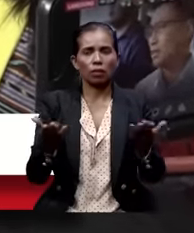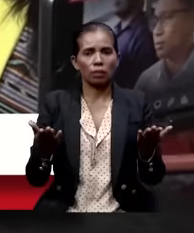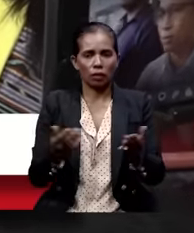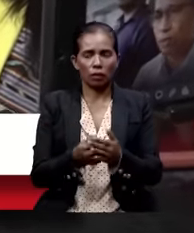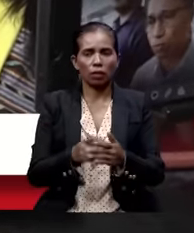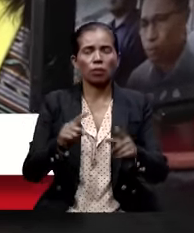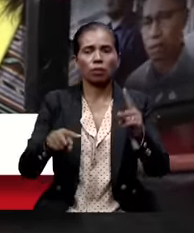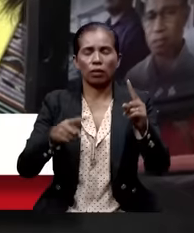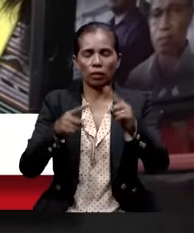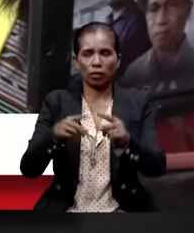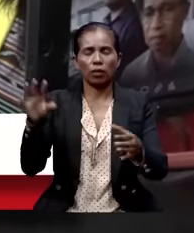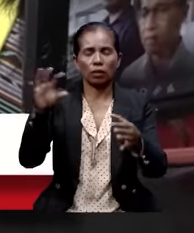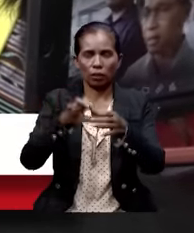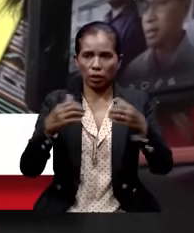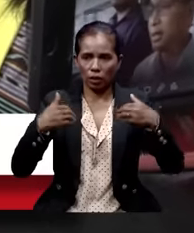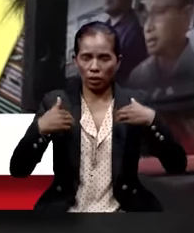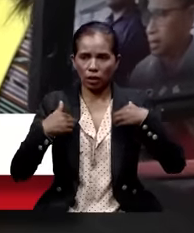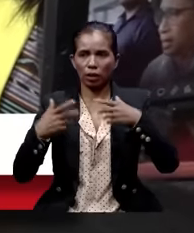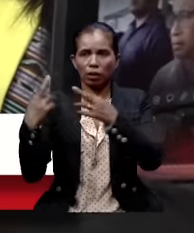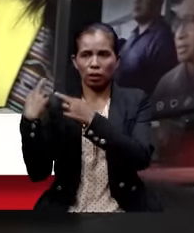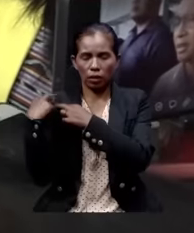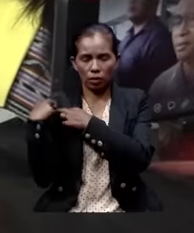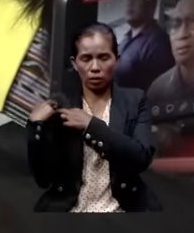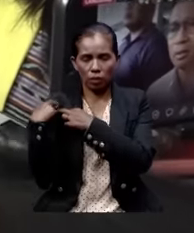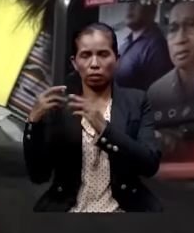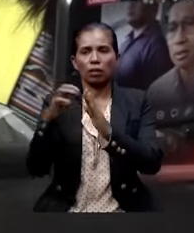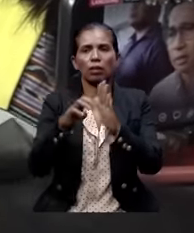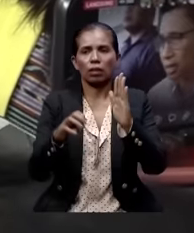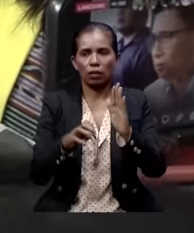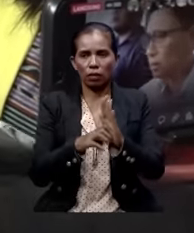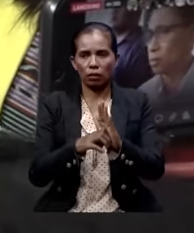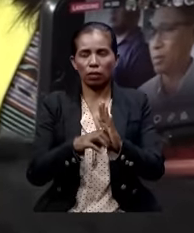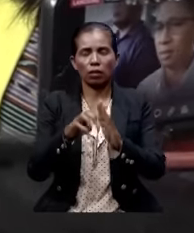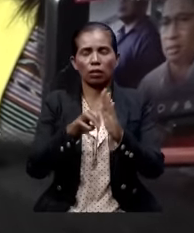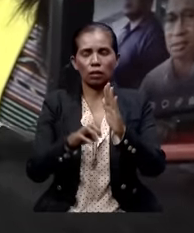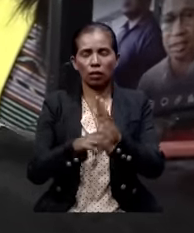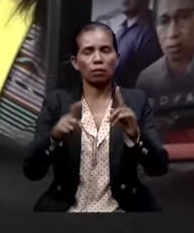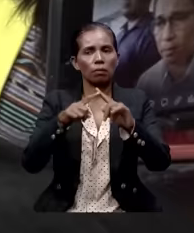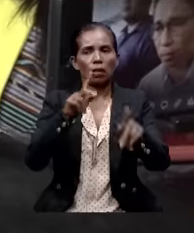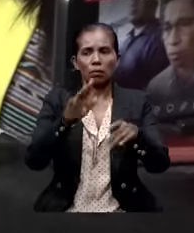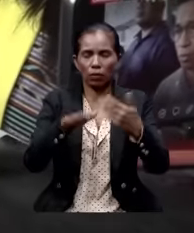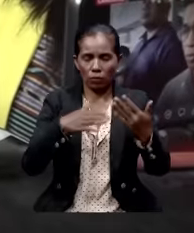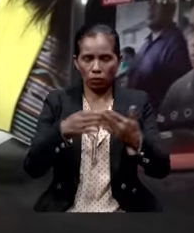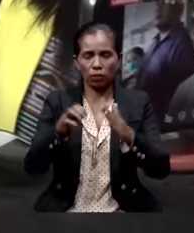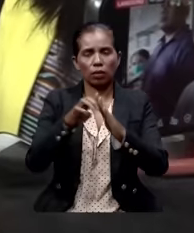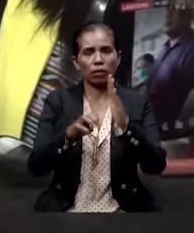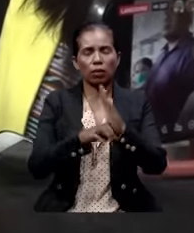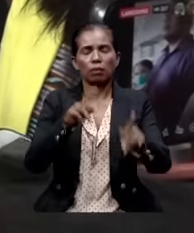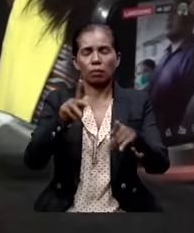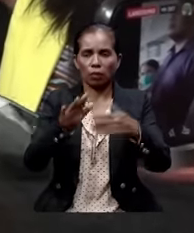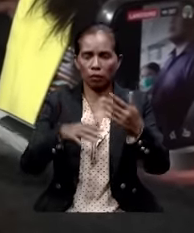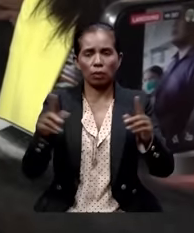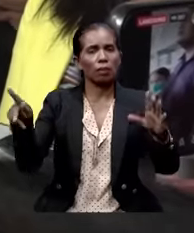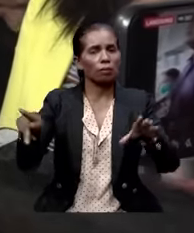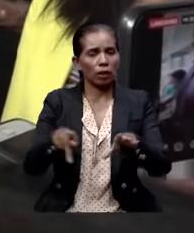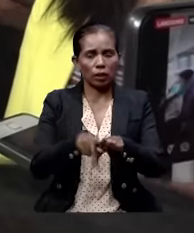ir quando assume uma responsabilidade vai canar vai estado, estado vai matar uma criança, estado vai matar todo, vai partir o todo,